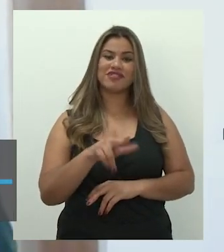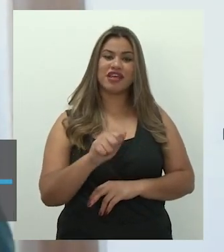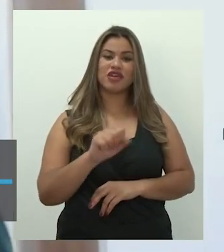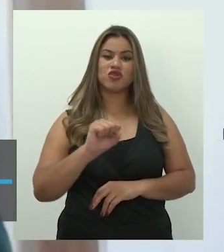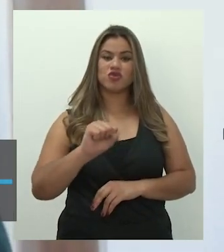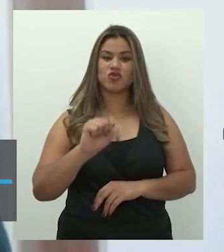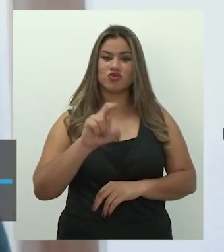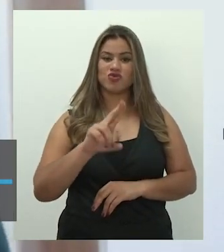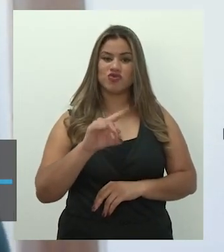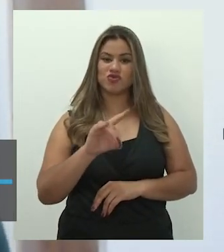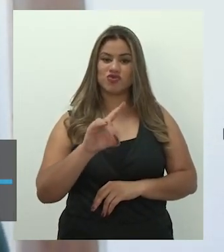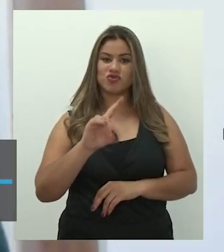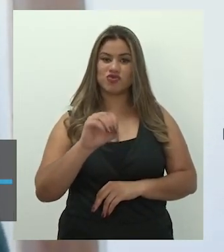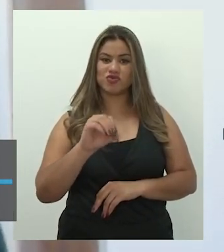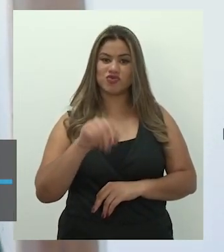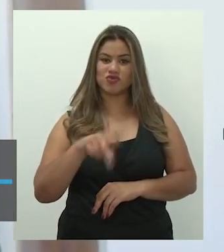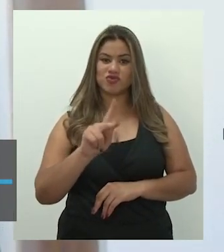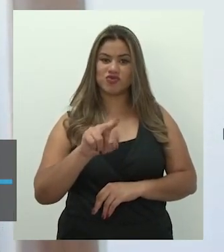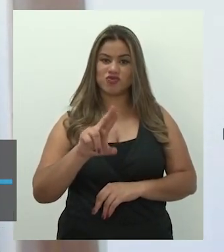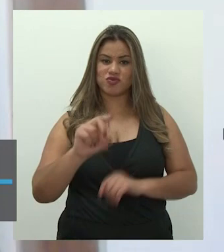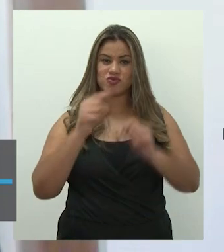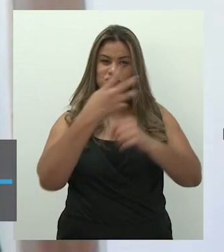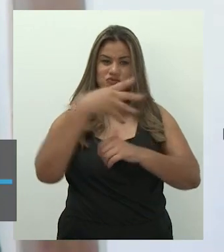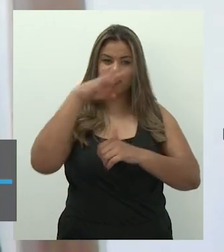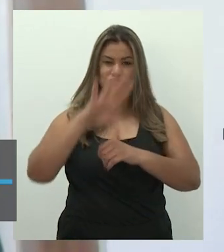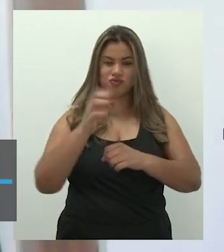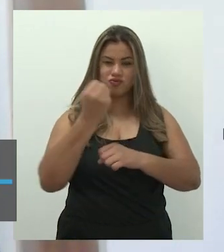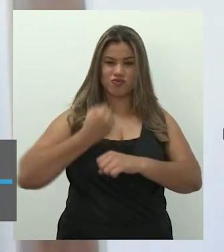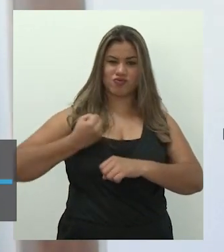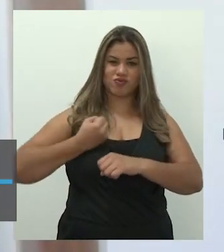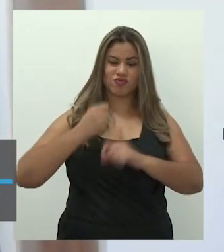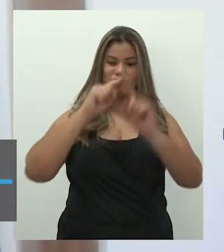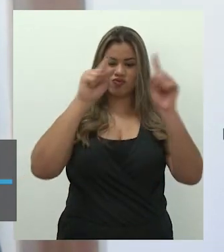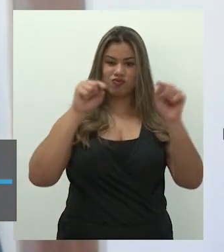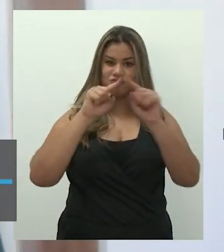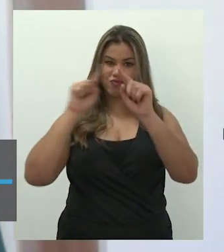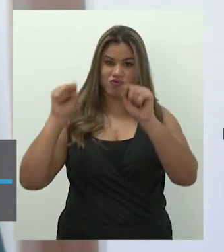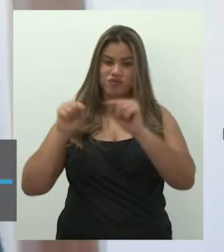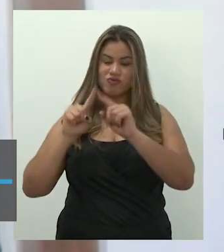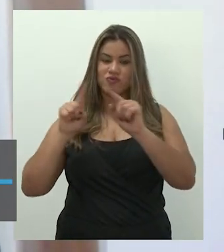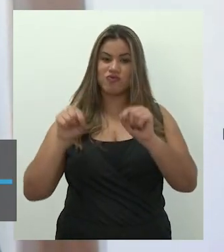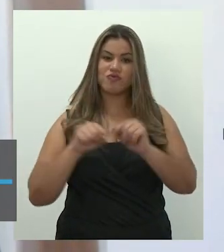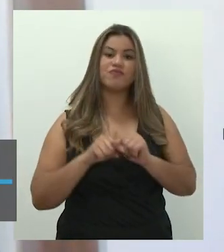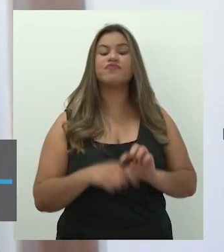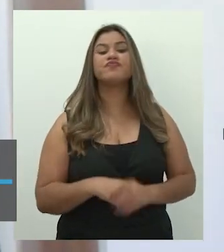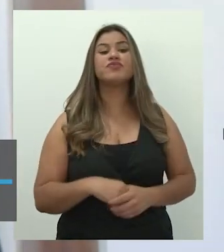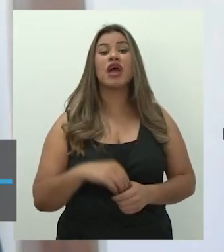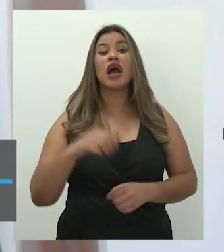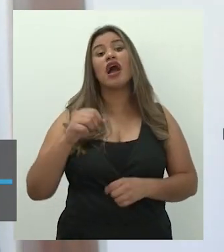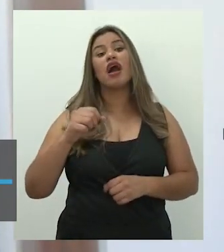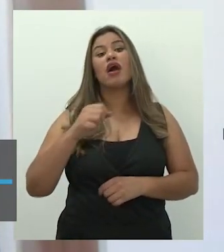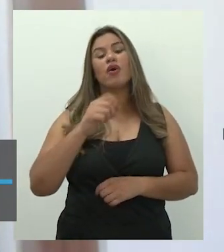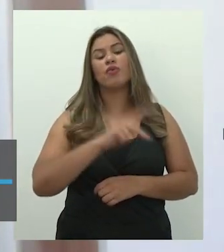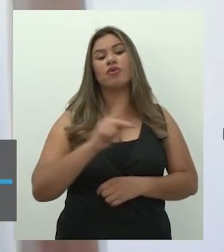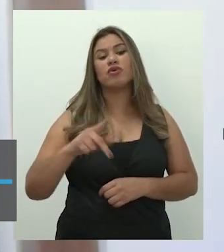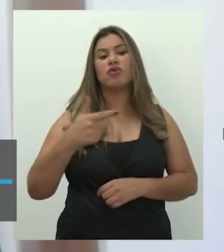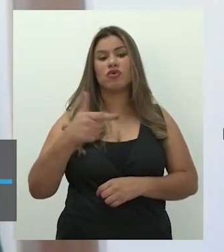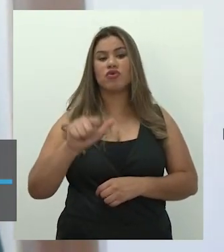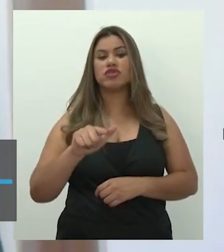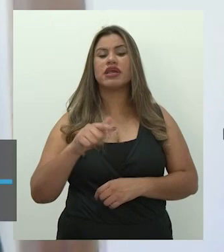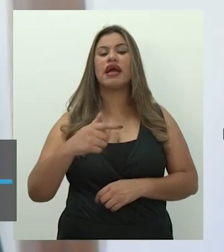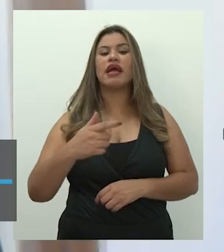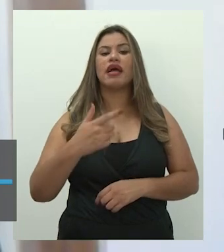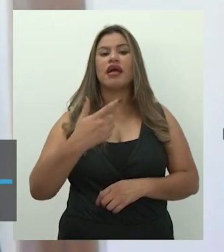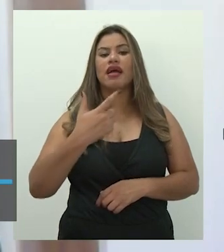professora Tatiane falou jogos, Dragon Learn e o Matchfic. Mas tem outros professores aqui. A professora Vivian também